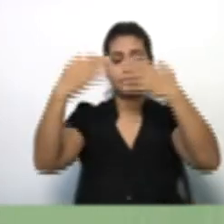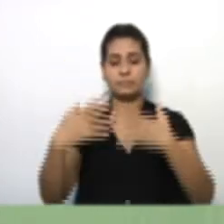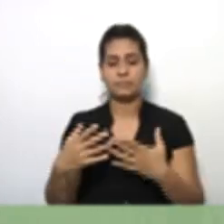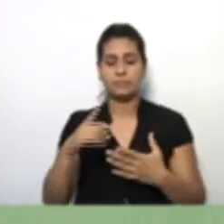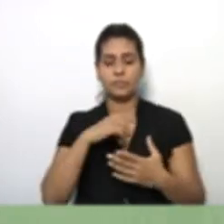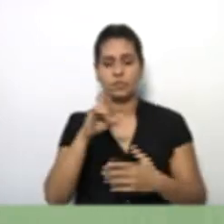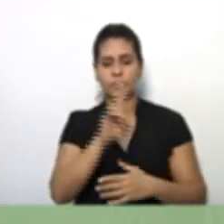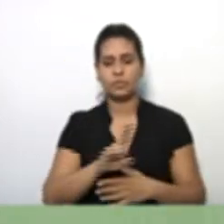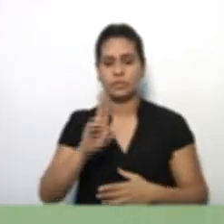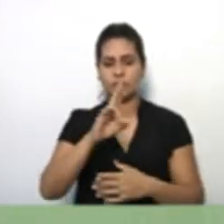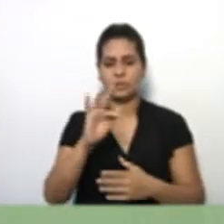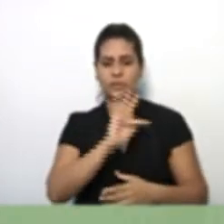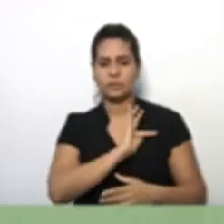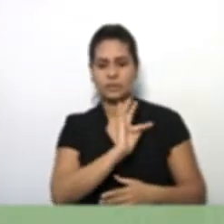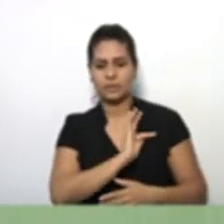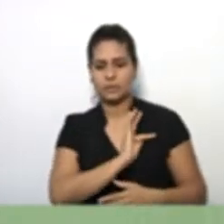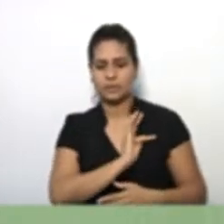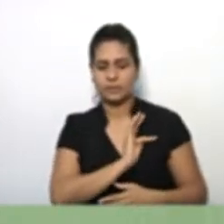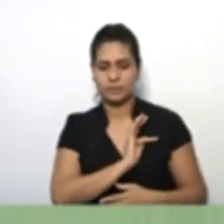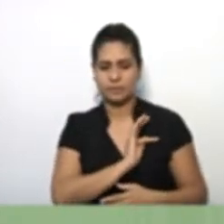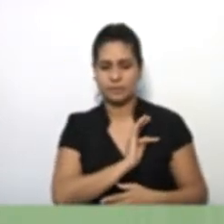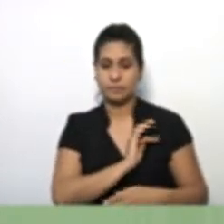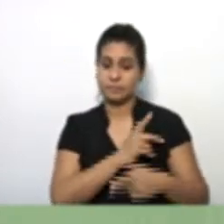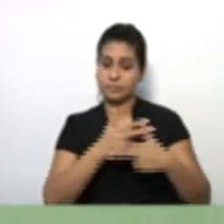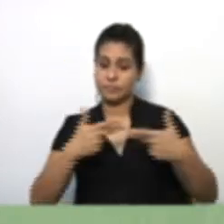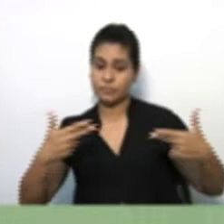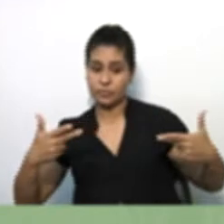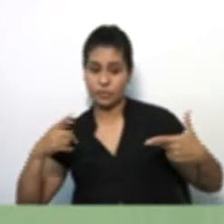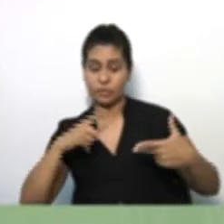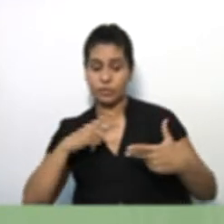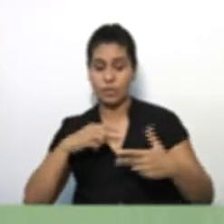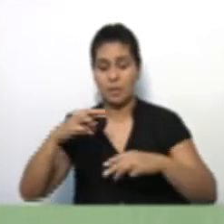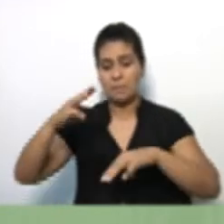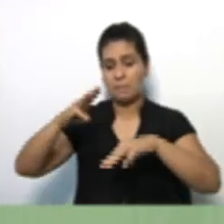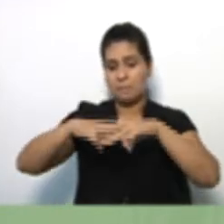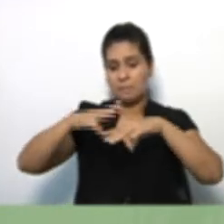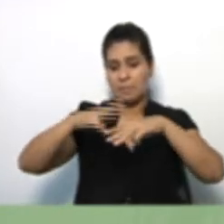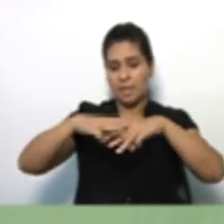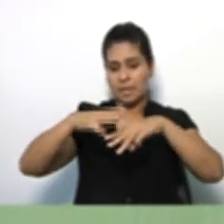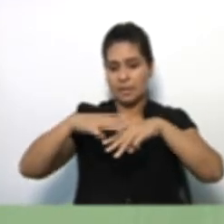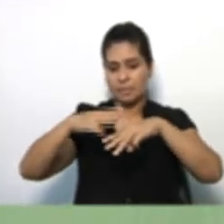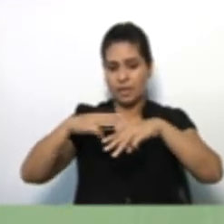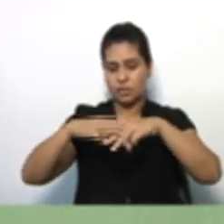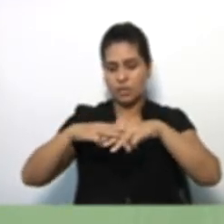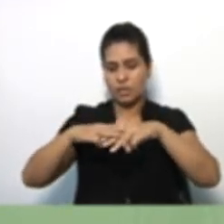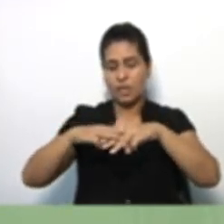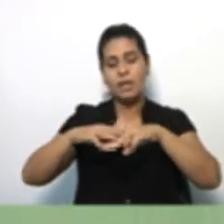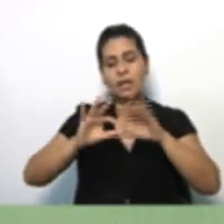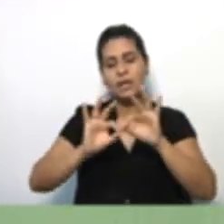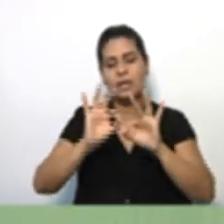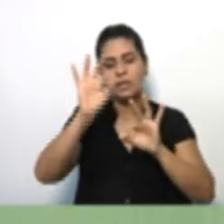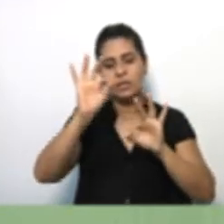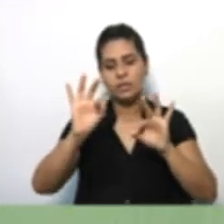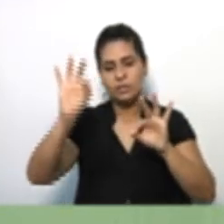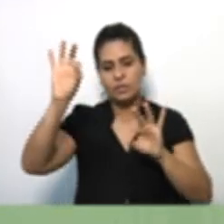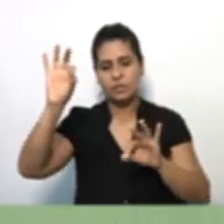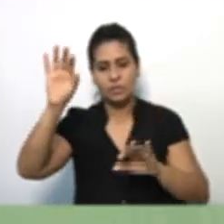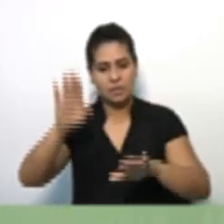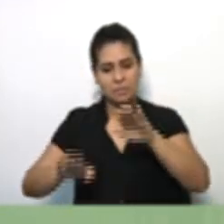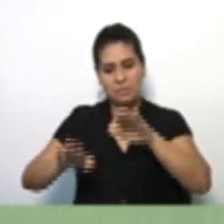Caracteriza-se pelo quê? Utilização de técnicas de caráter. Olha aqui, ó, lembra lá da matemática, né?